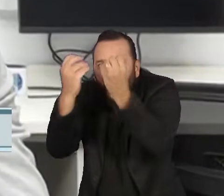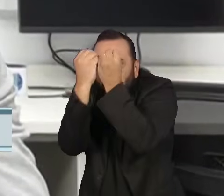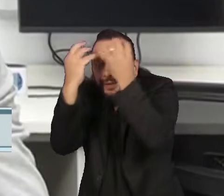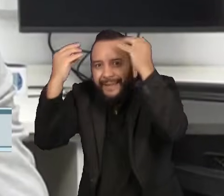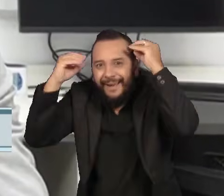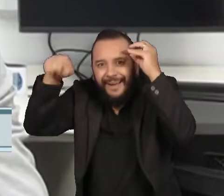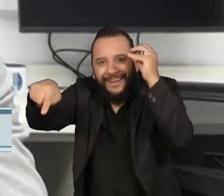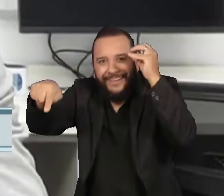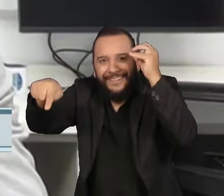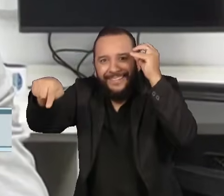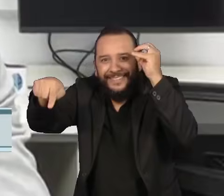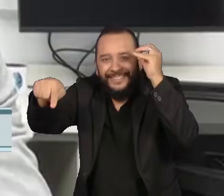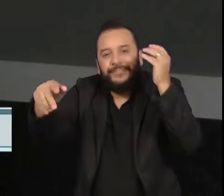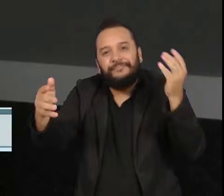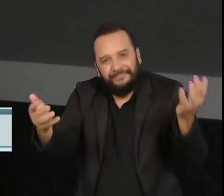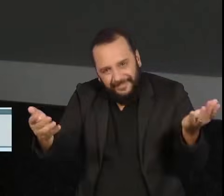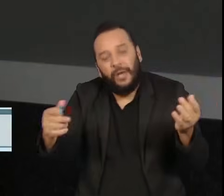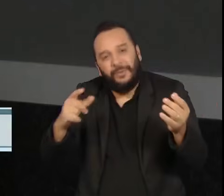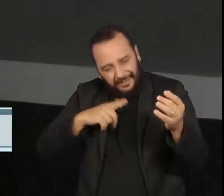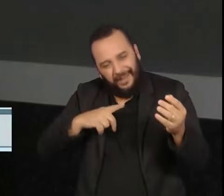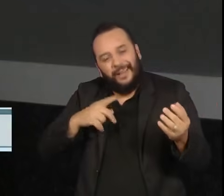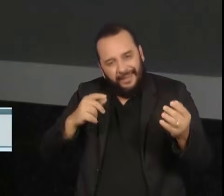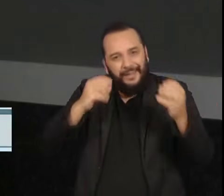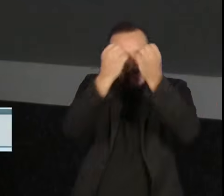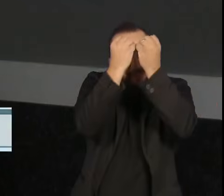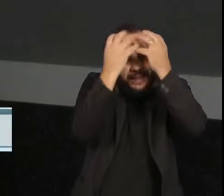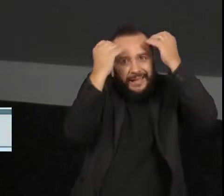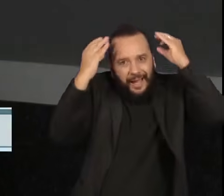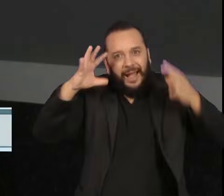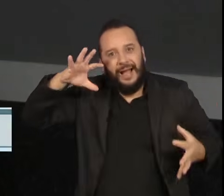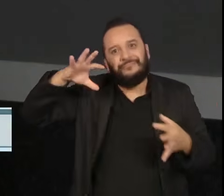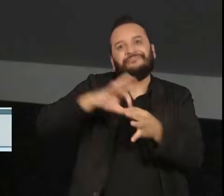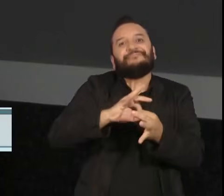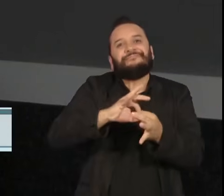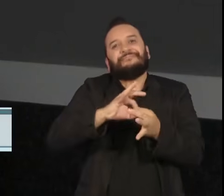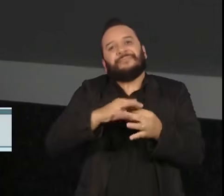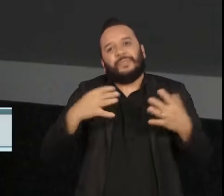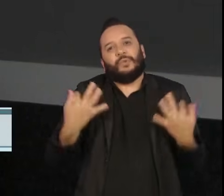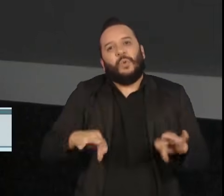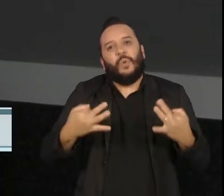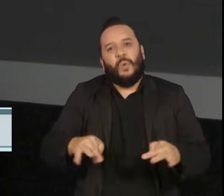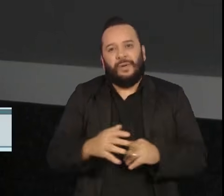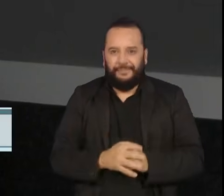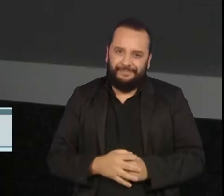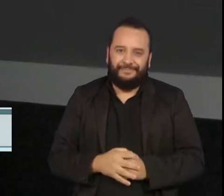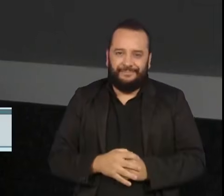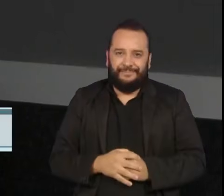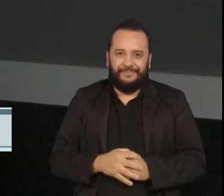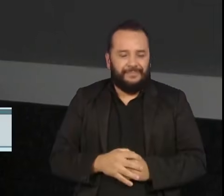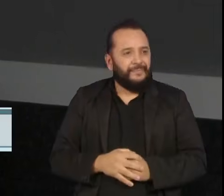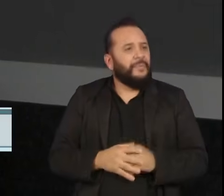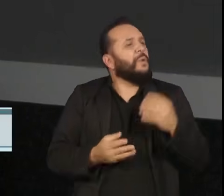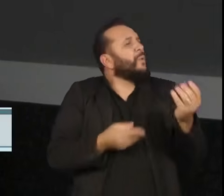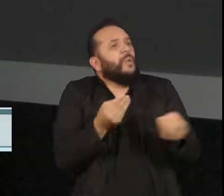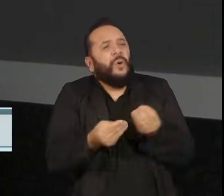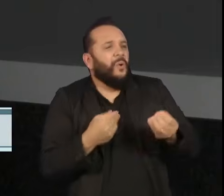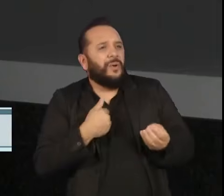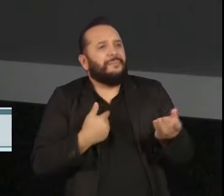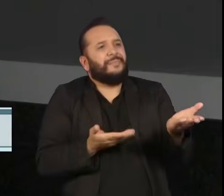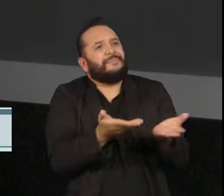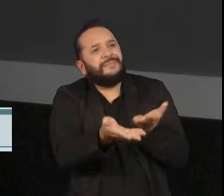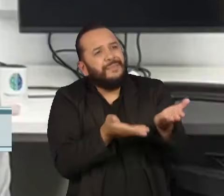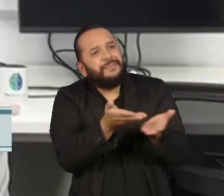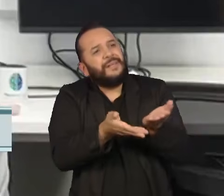conexão entre essas condições. Qual é o impacto que isso tem no tratamento dessa, ou pode ter, né, para o tratamento dessa